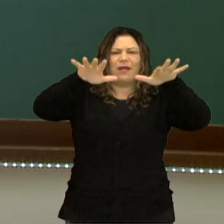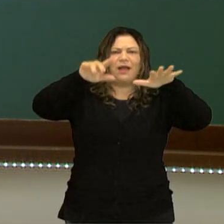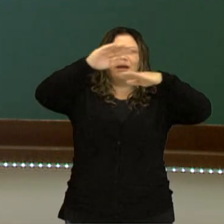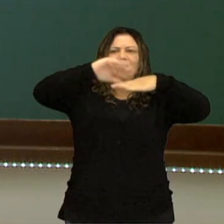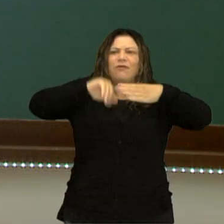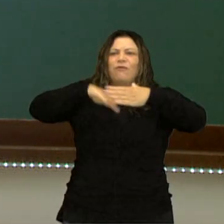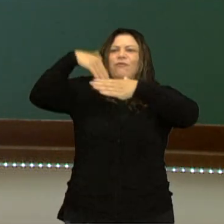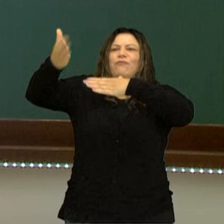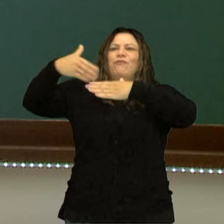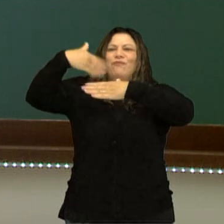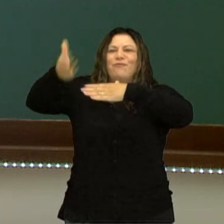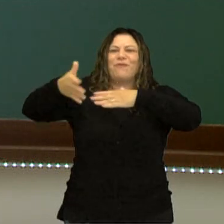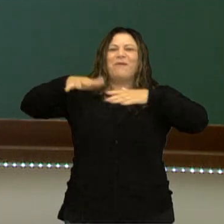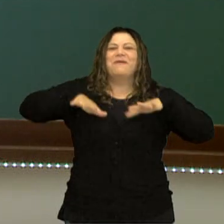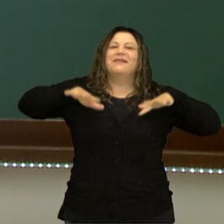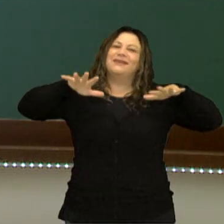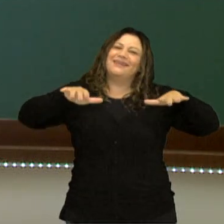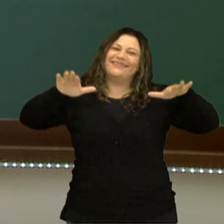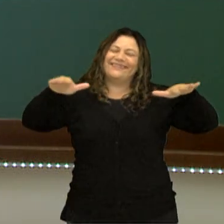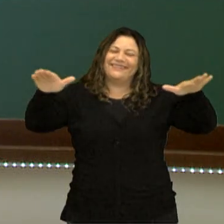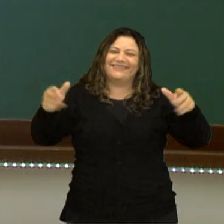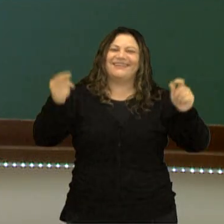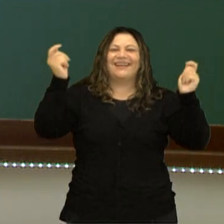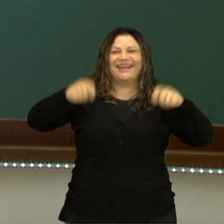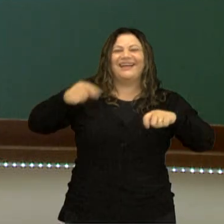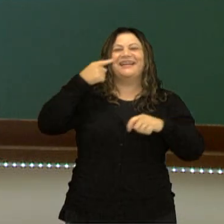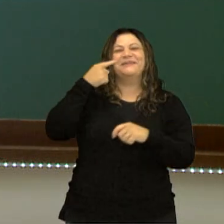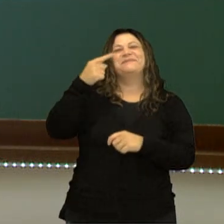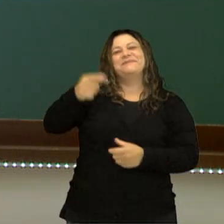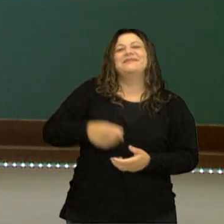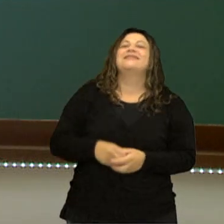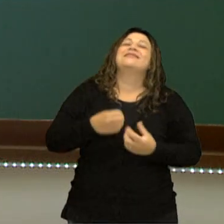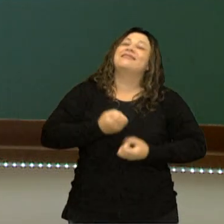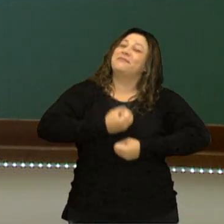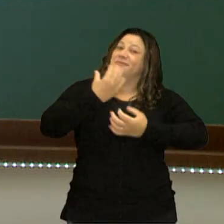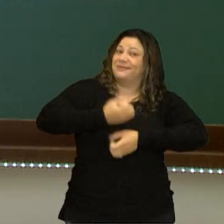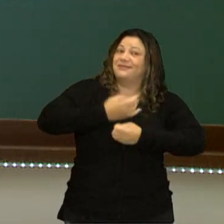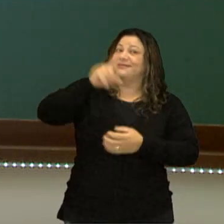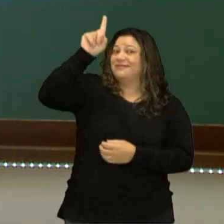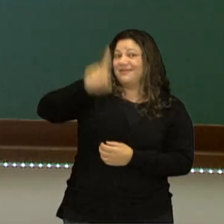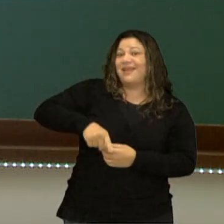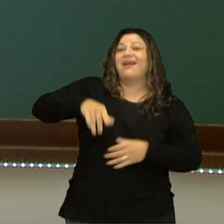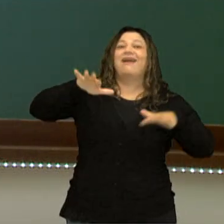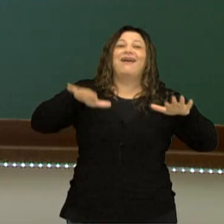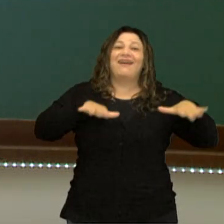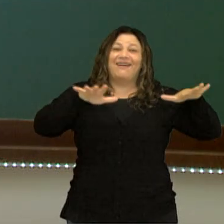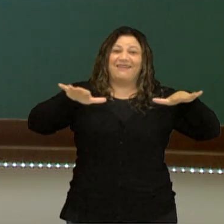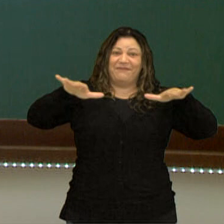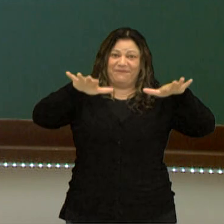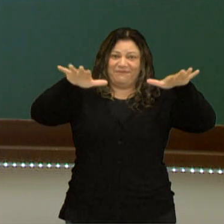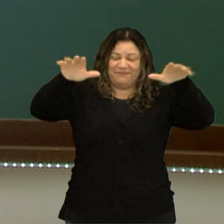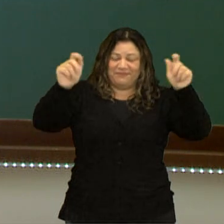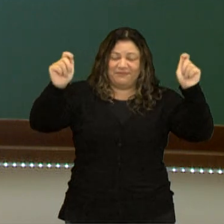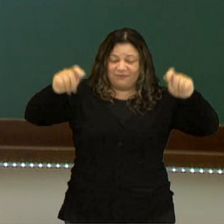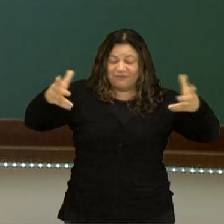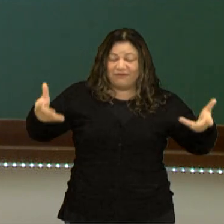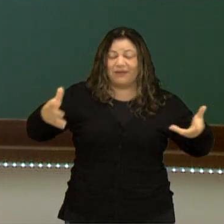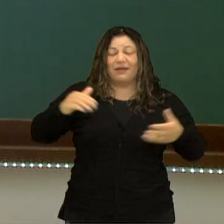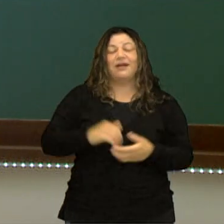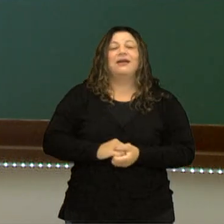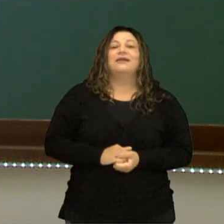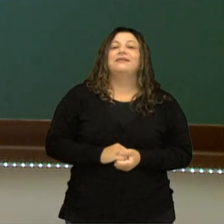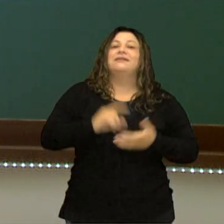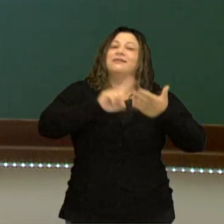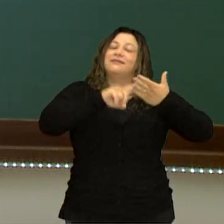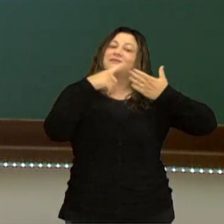sobre a poesia, que poesia é voar fora da asa. É uma linguagem figurada, né? Fala de toda essa questão